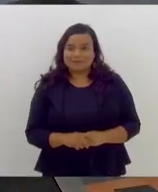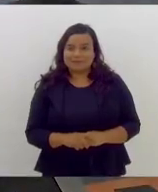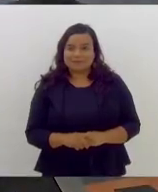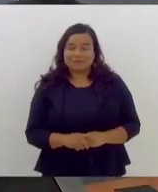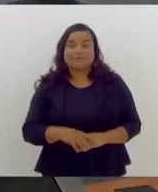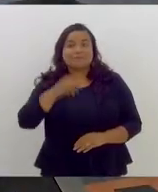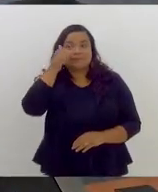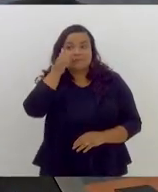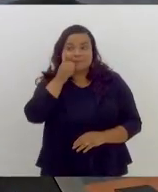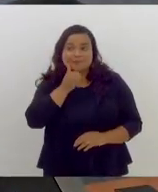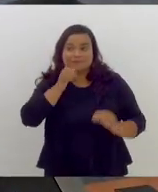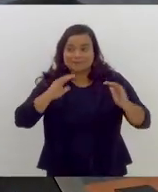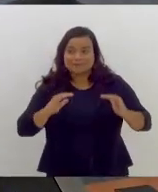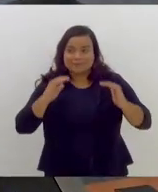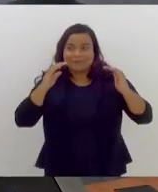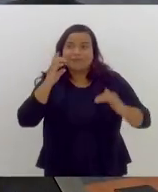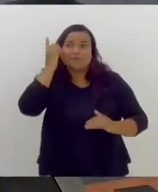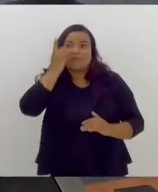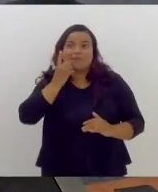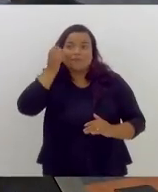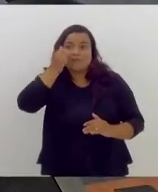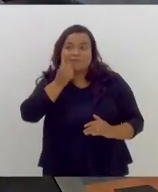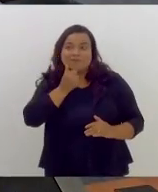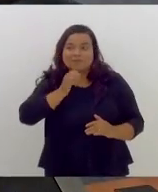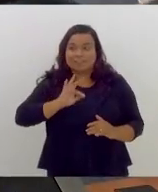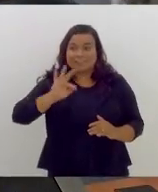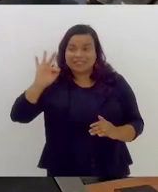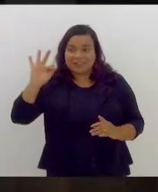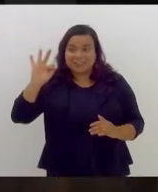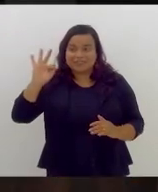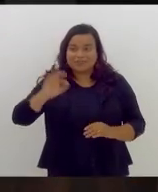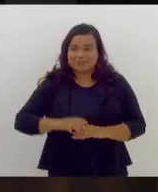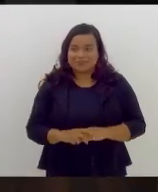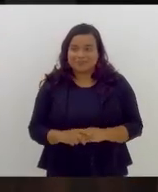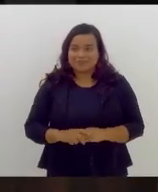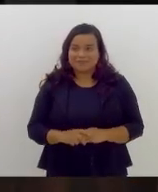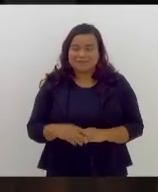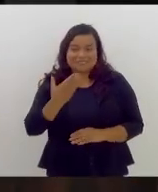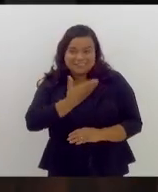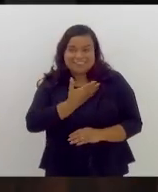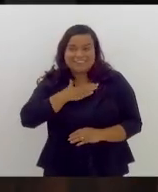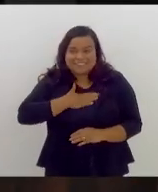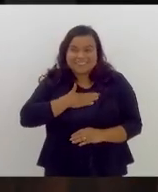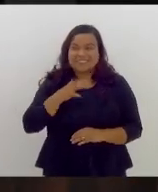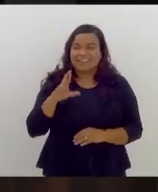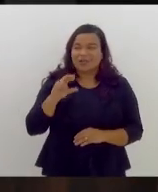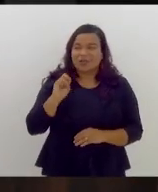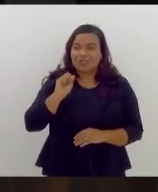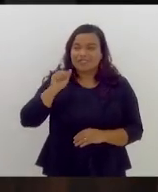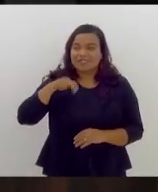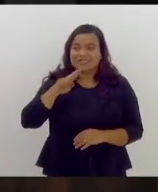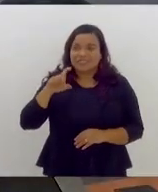A senhora excelentíssima deputada federal e minha amiga Rosângela Gomes.